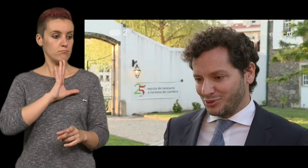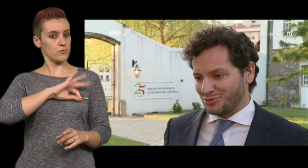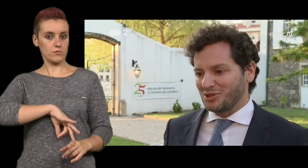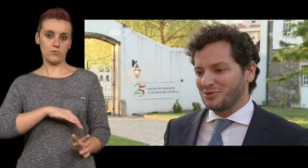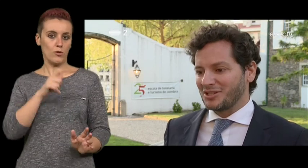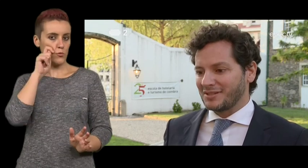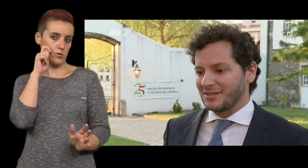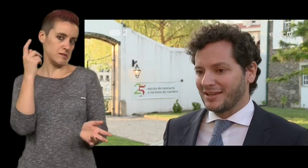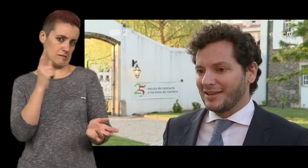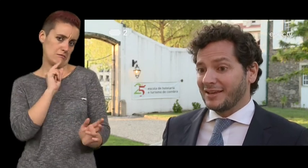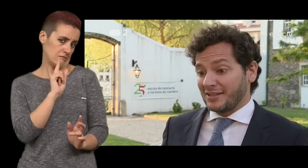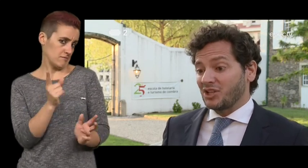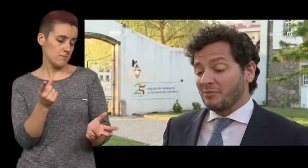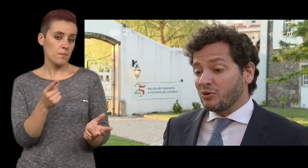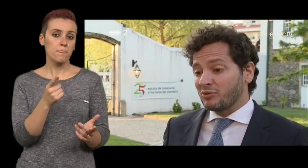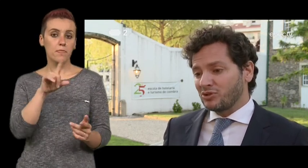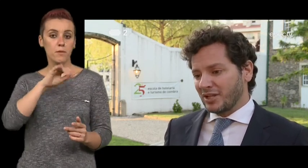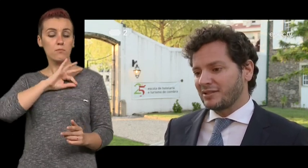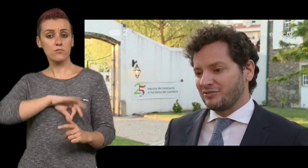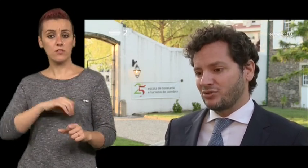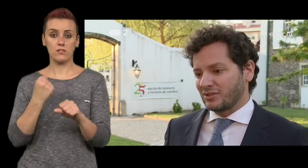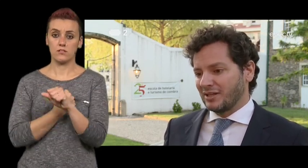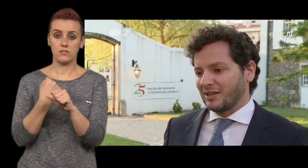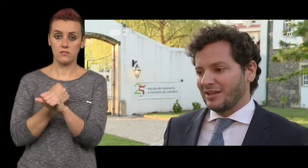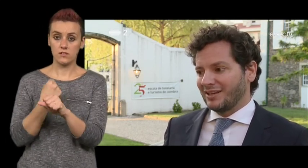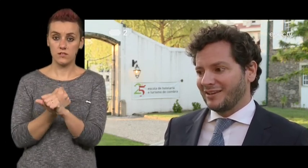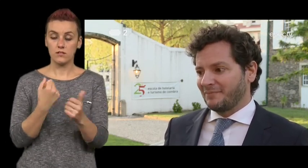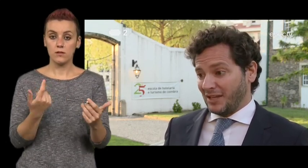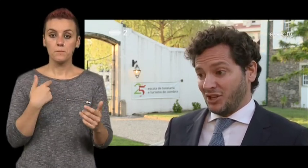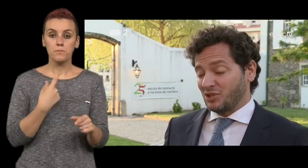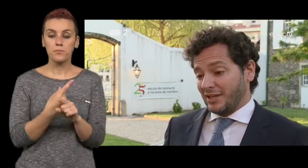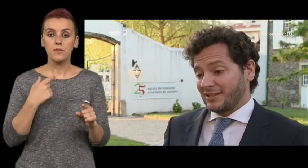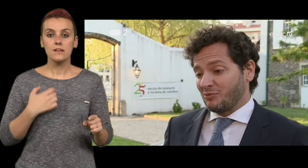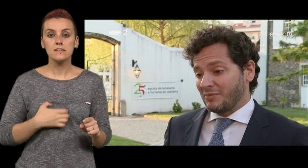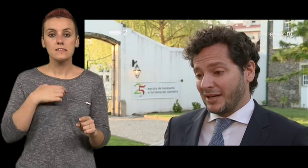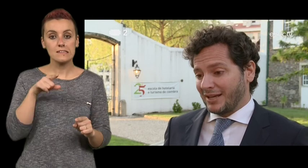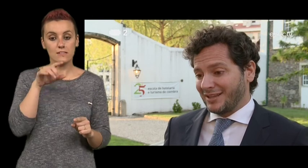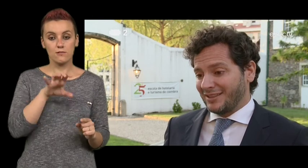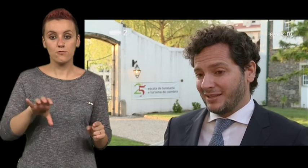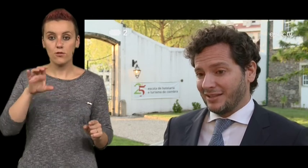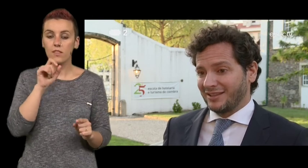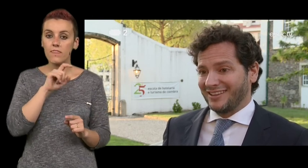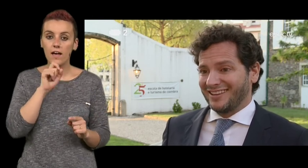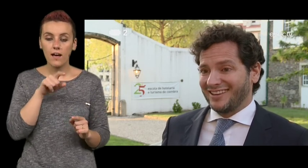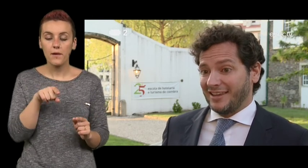profissional do turismo, chamemos-lhe assim, que seja também um profissional de serviços. Achamos que essa é uma maneira